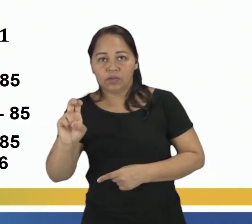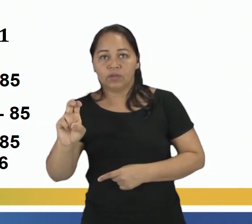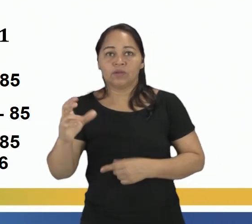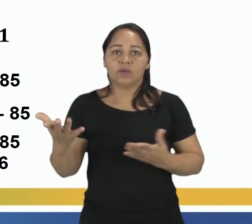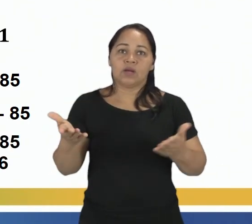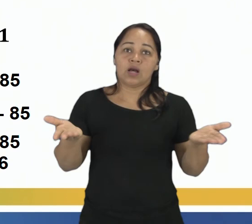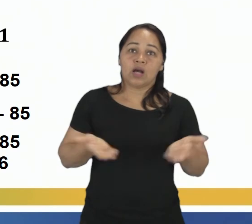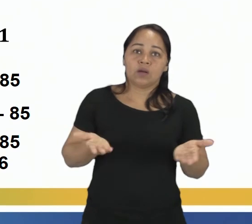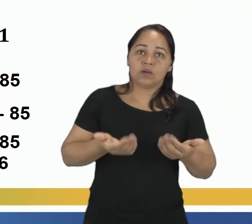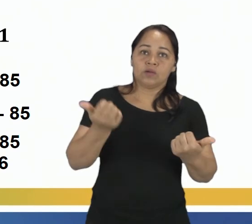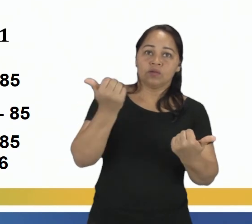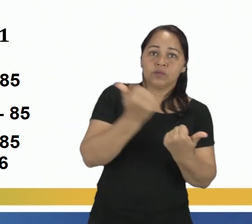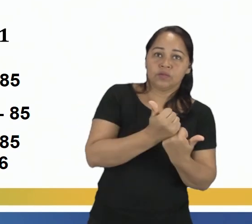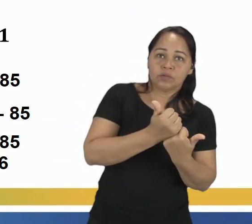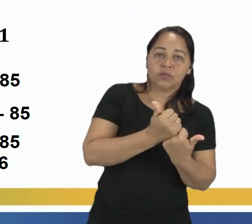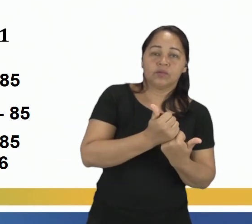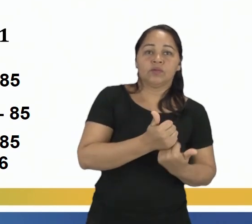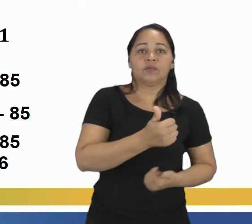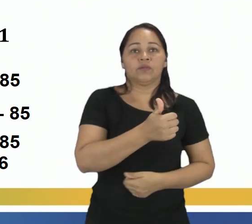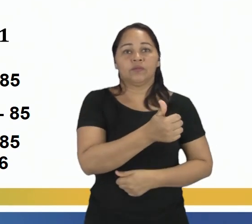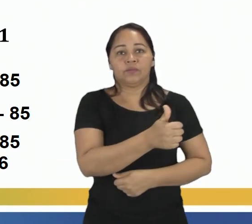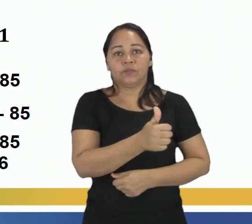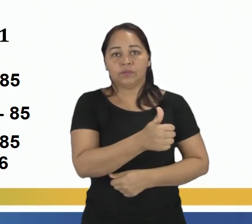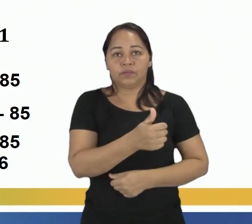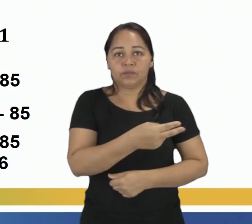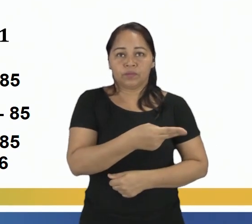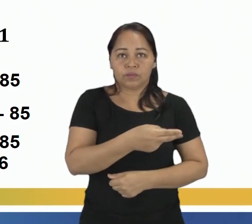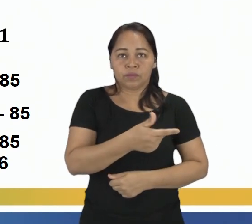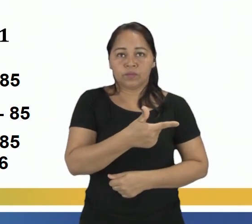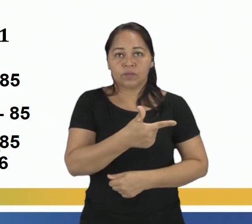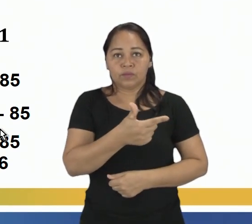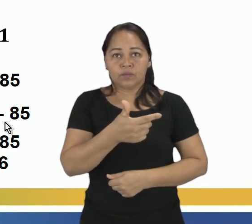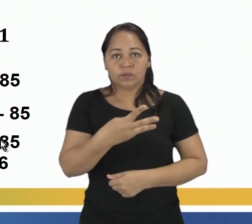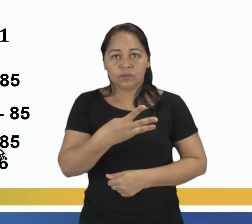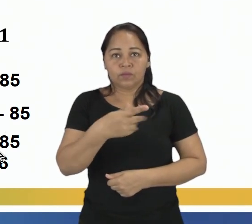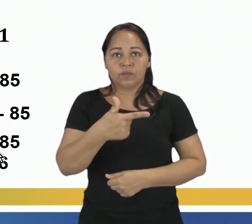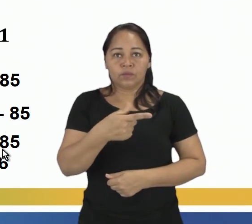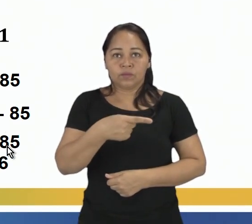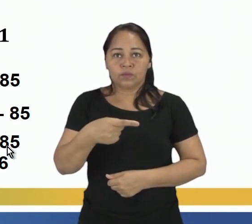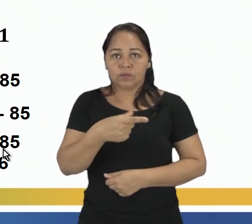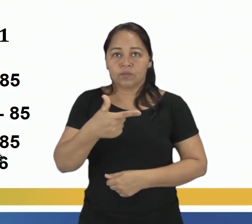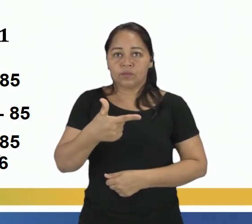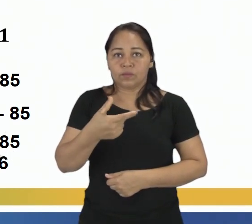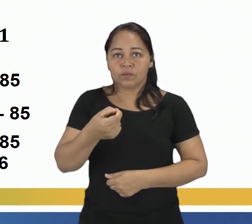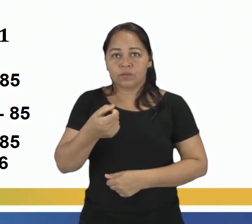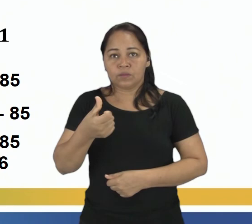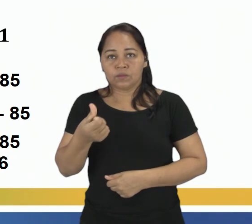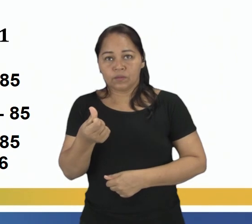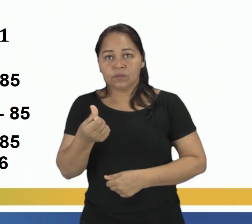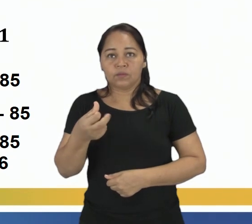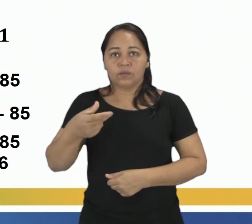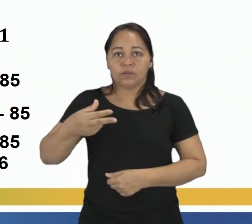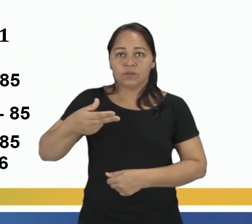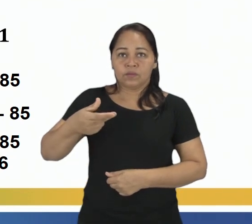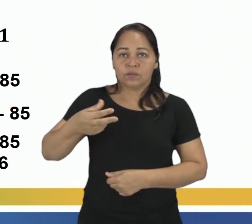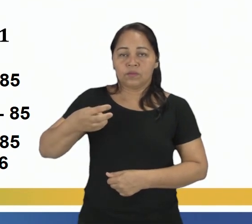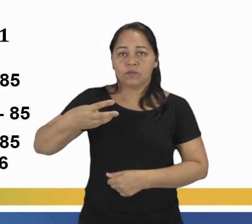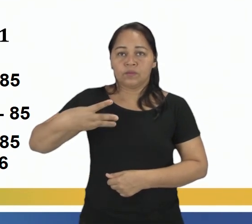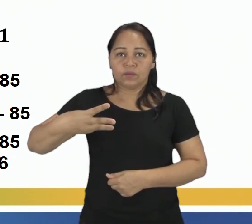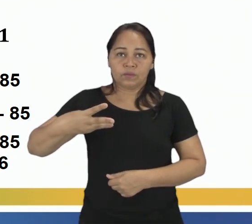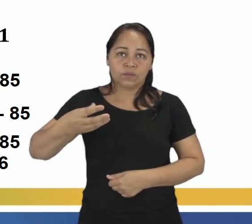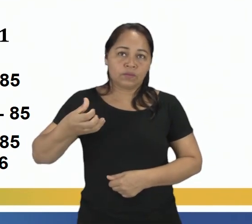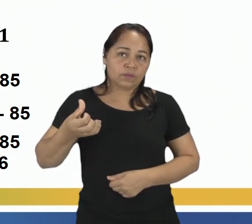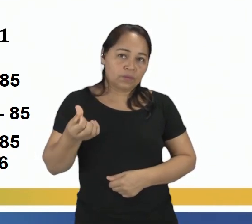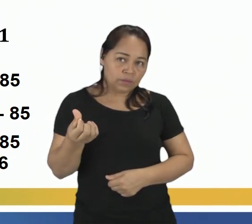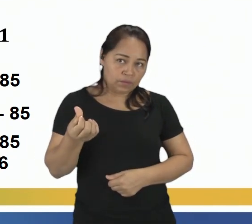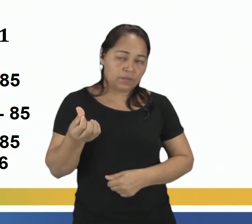menos 121. 22 vezes 11, 242, e menos 85 foi repetido. Repeti a parte